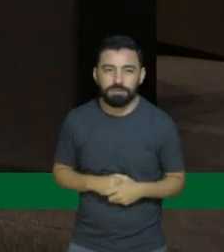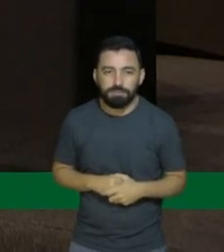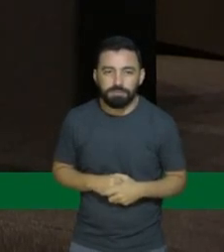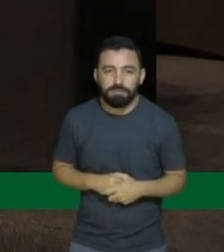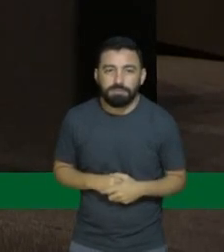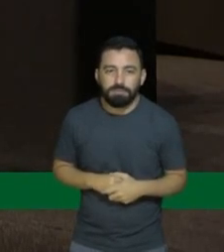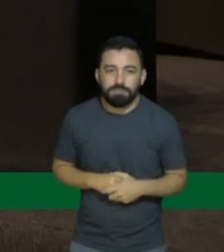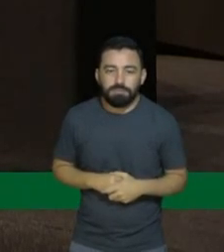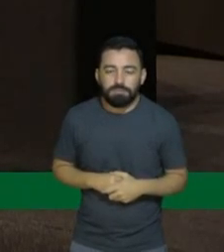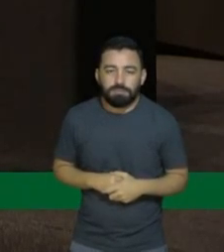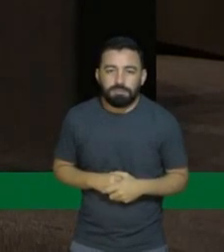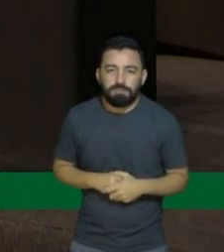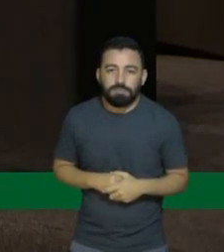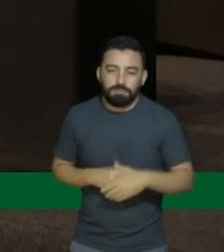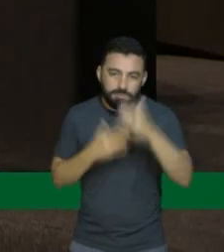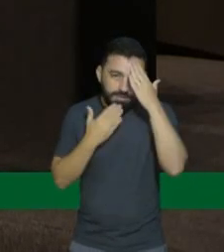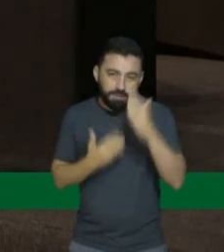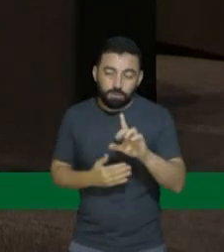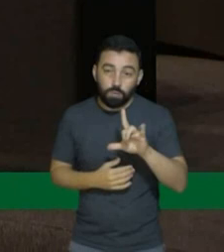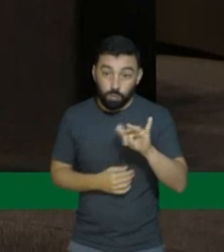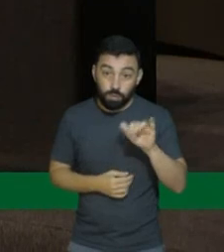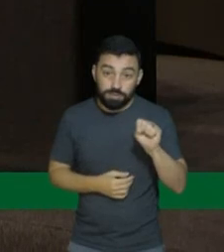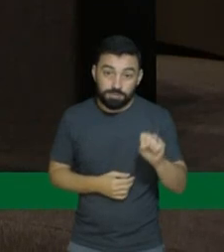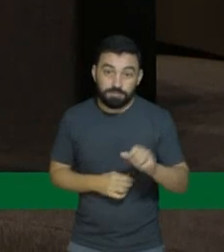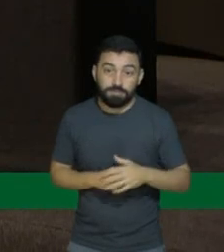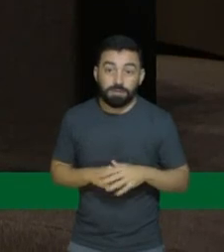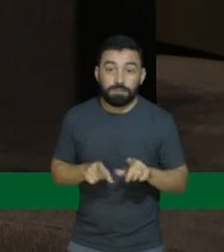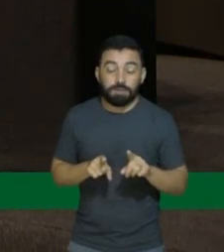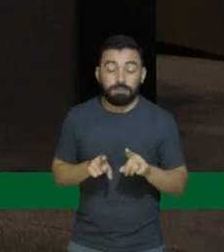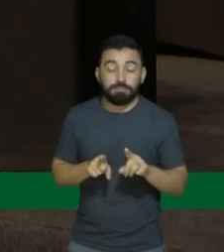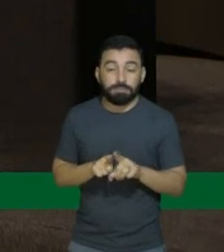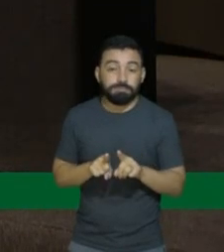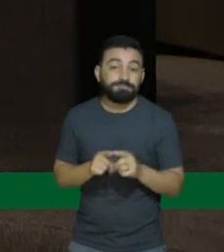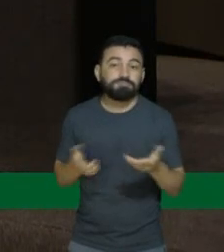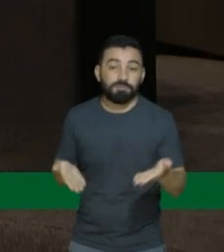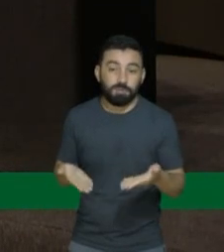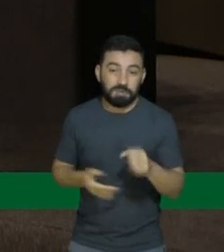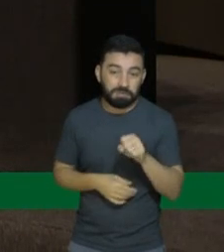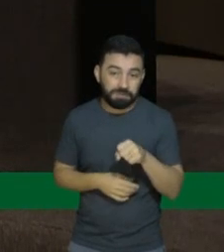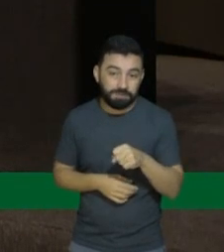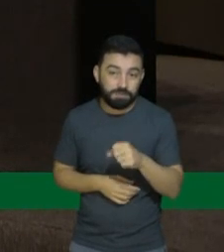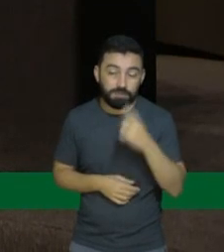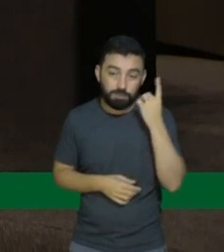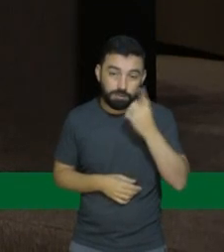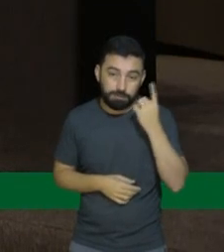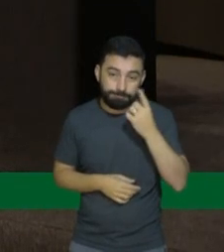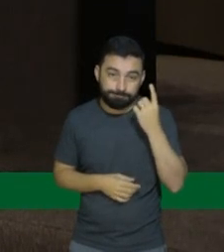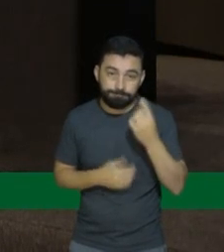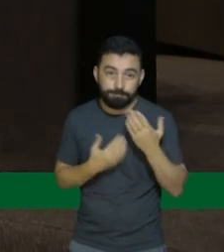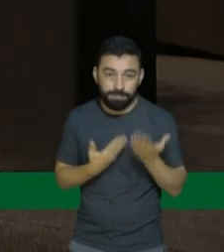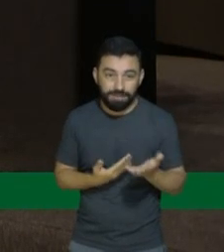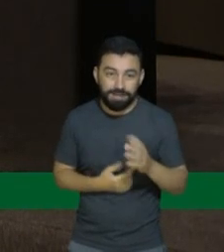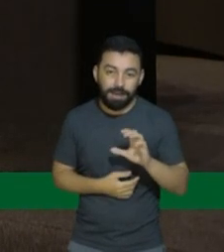obrigado obrigado luí Cláudio Agora sim a presença do deputado Camilo